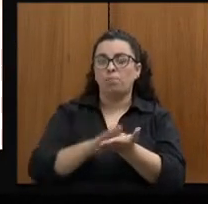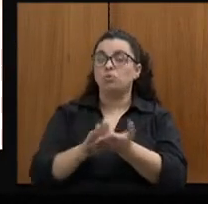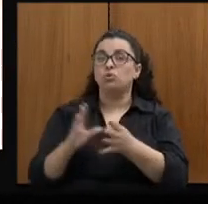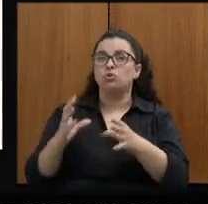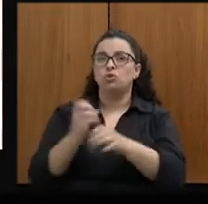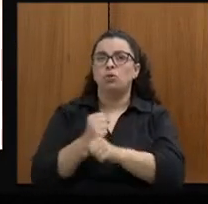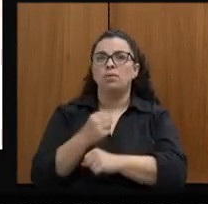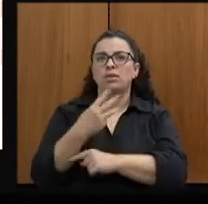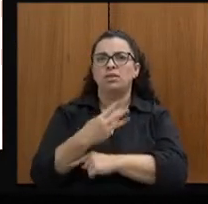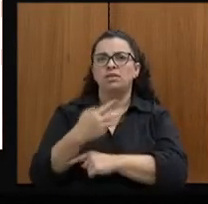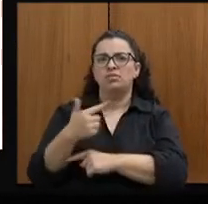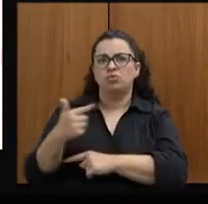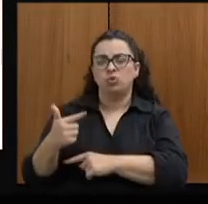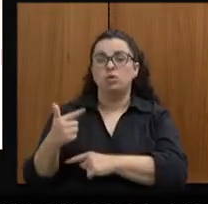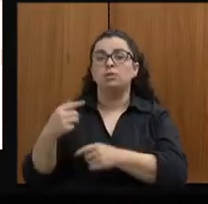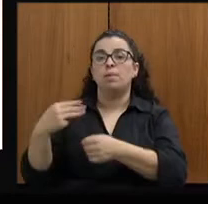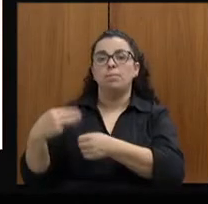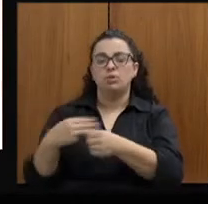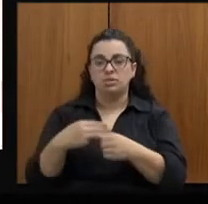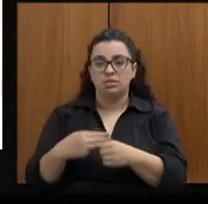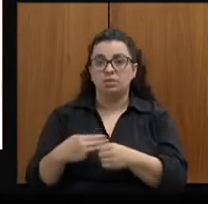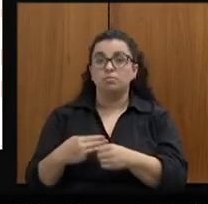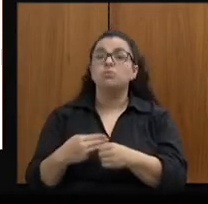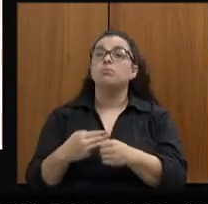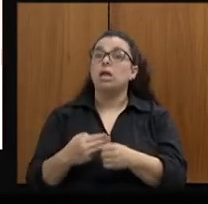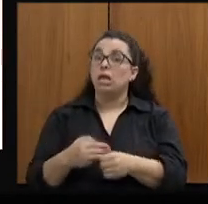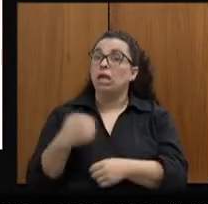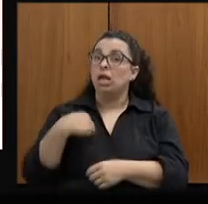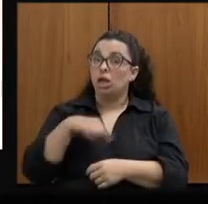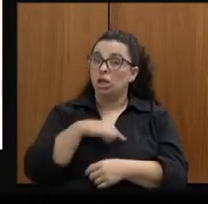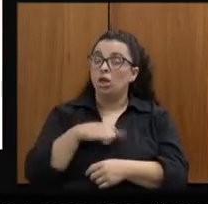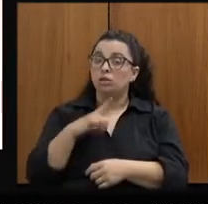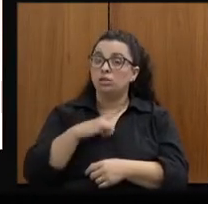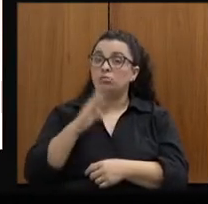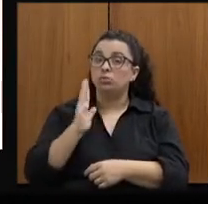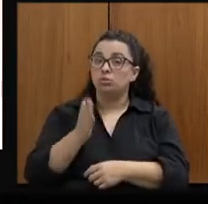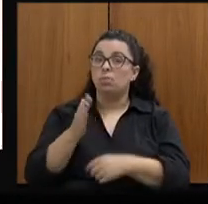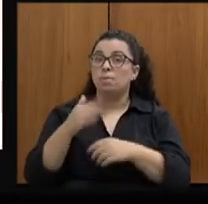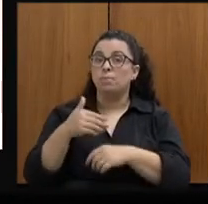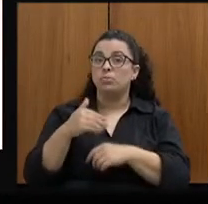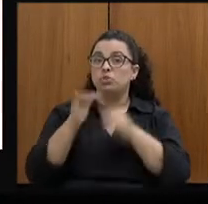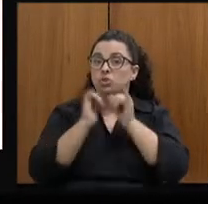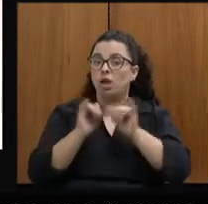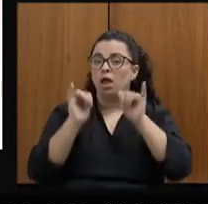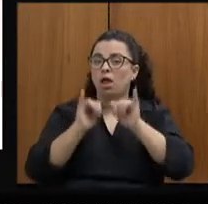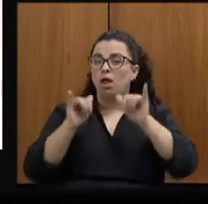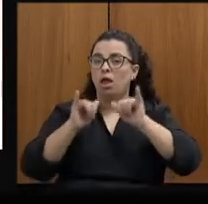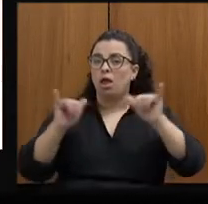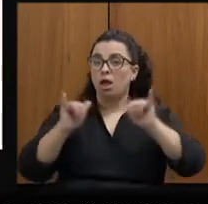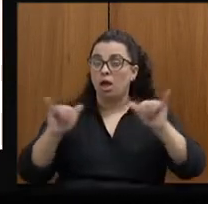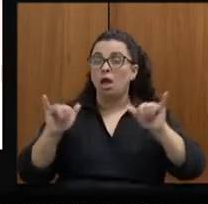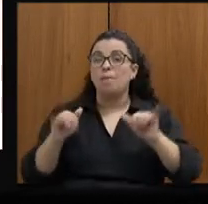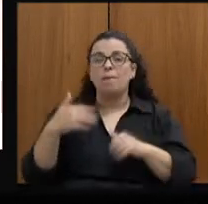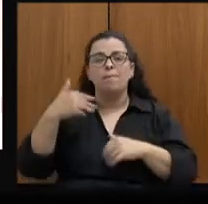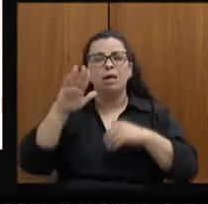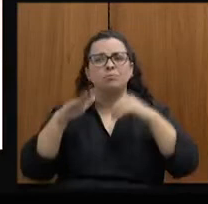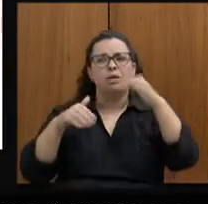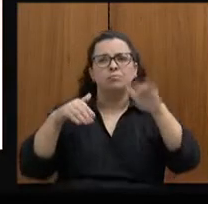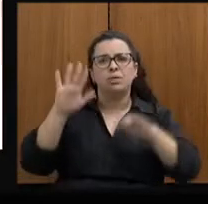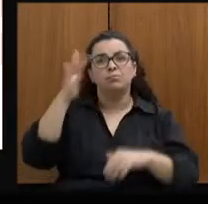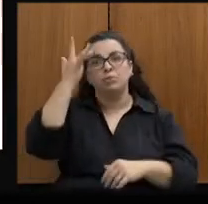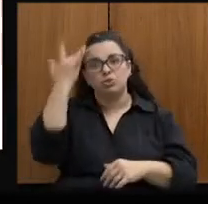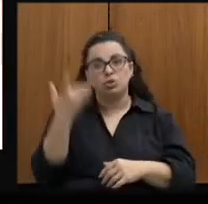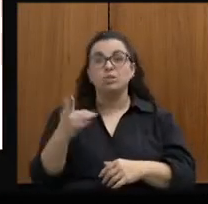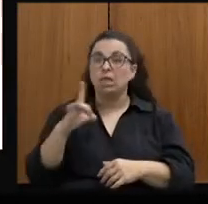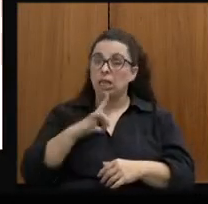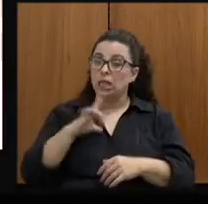municípios. E aí, deputada, nós estamos na divulgação para cada vez mais as famílias que têm pessoas com transtorno